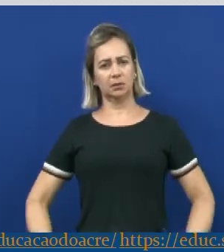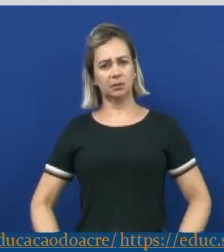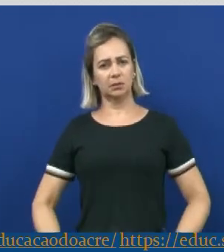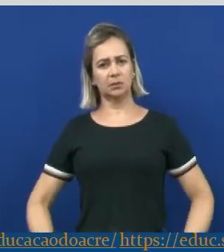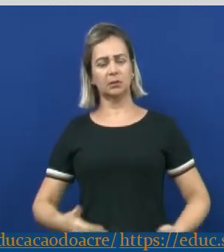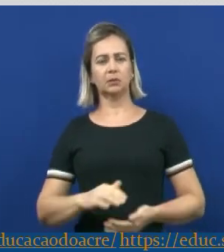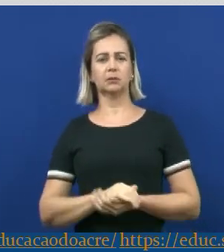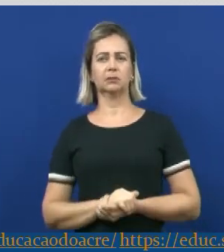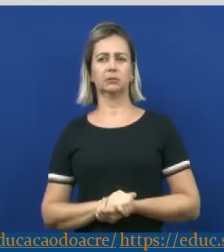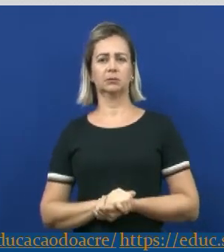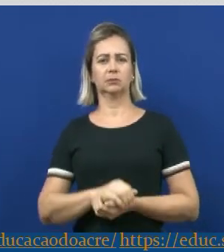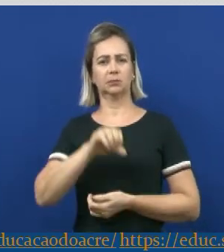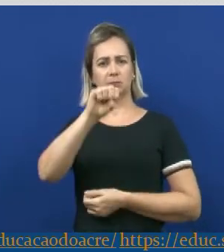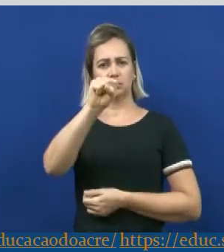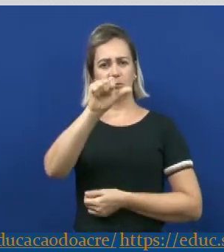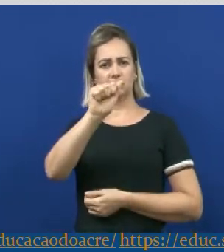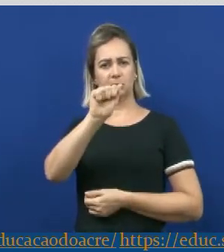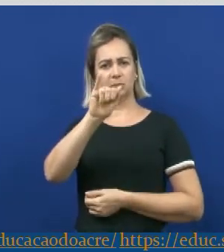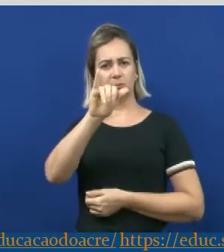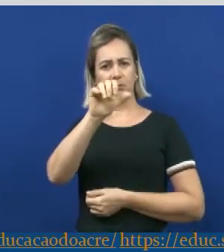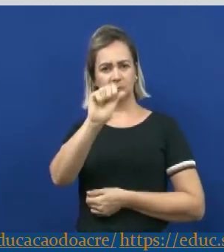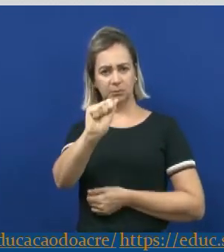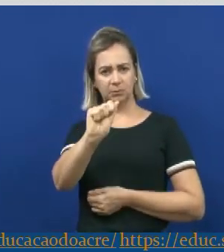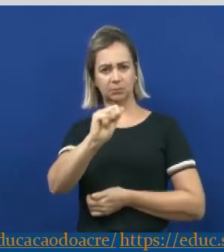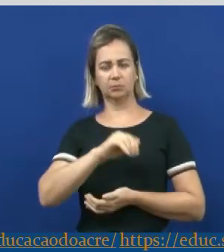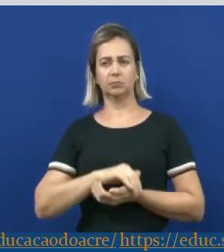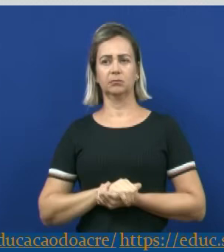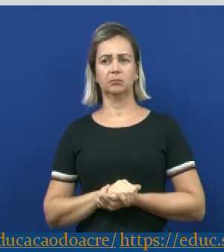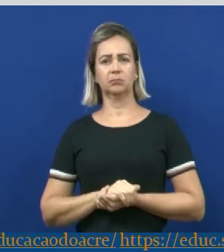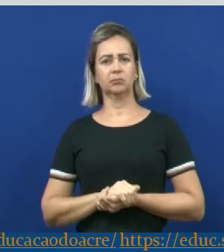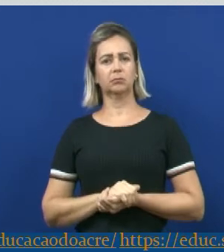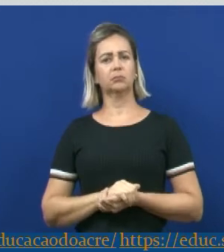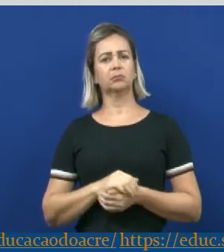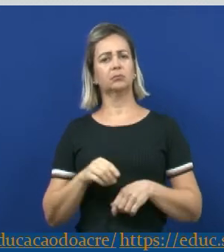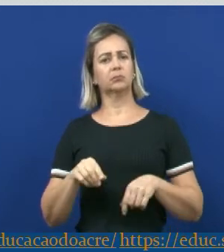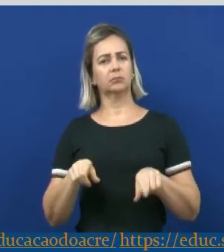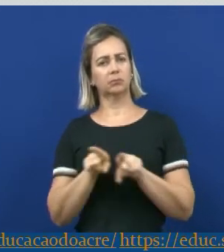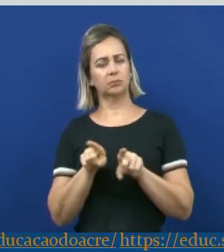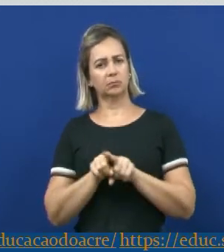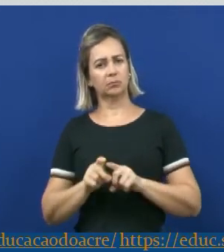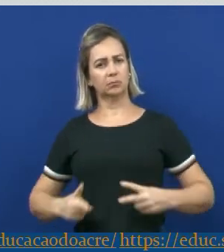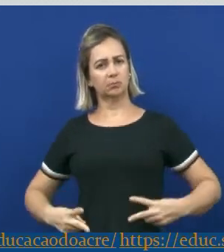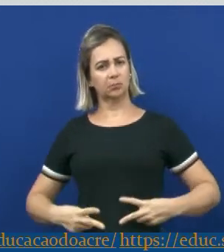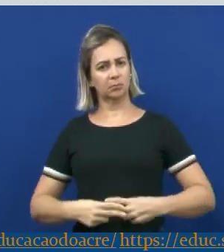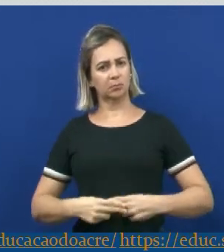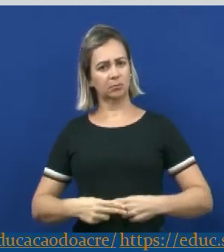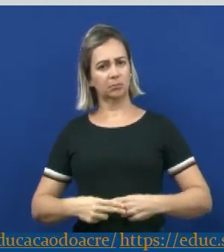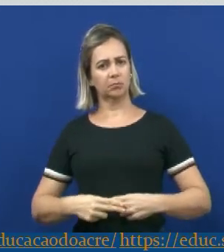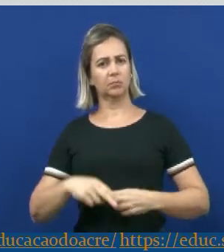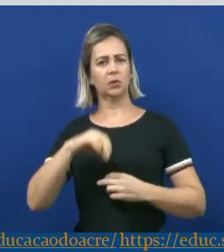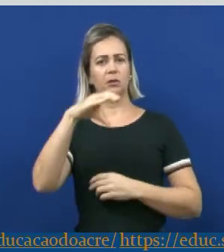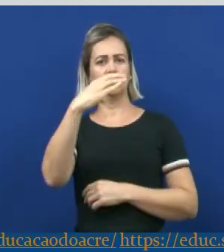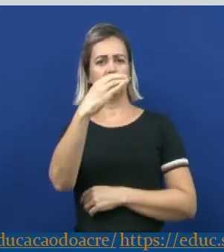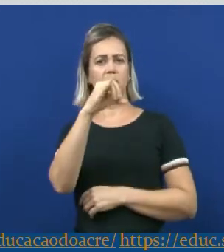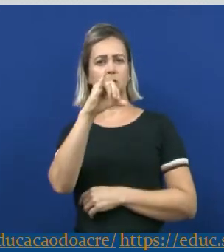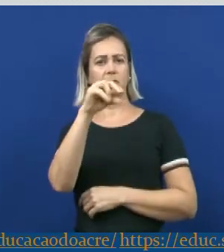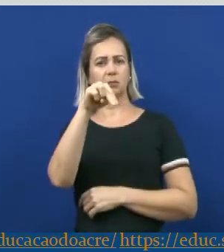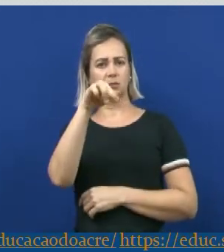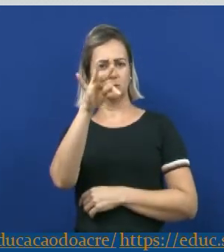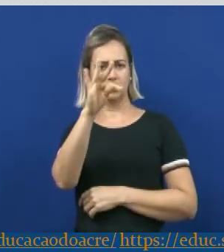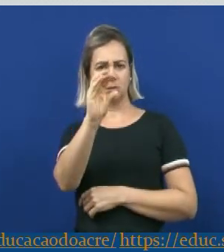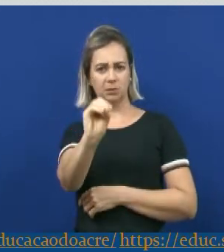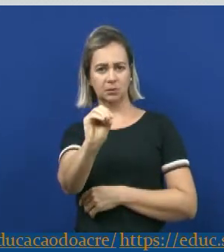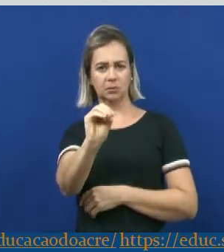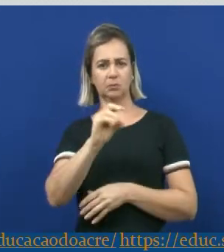saia. Continuando, eu tenho mais o que, ó? Um cinturão, lleva um cinturão, certo? Lleva